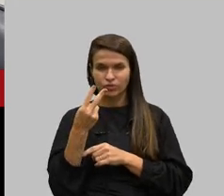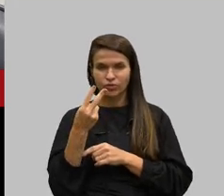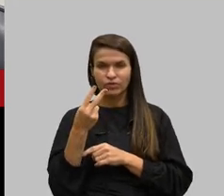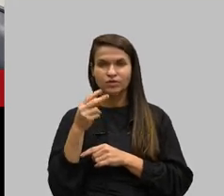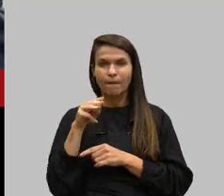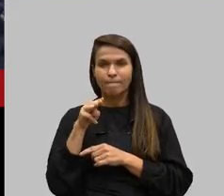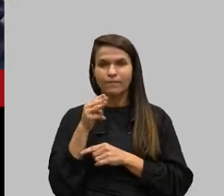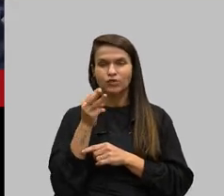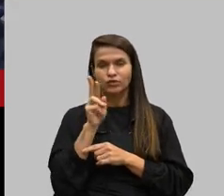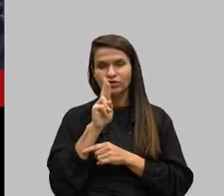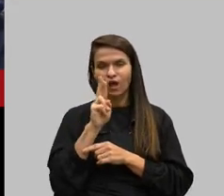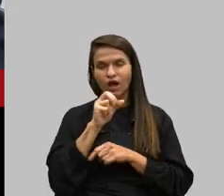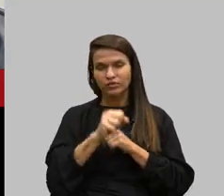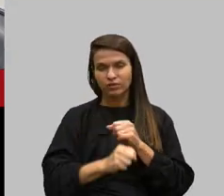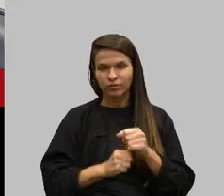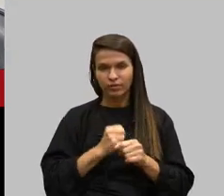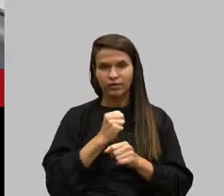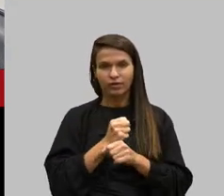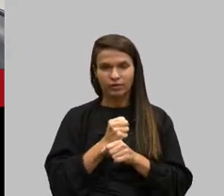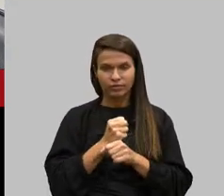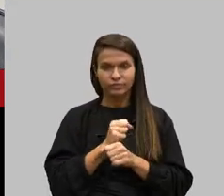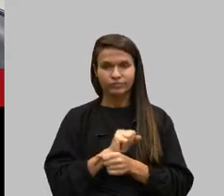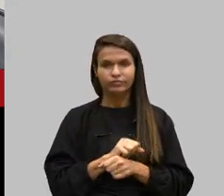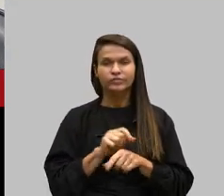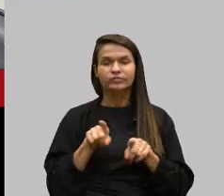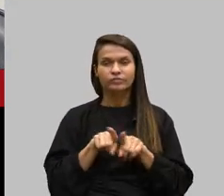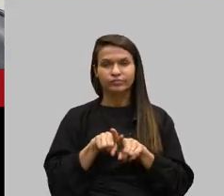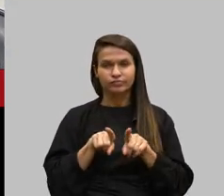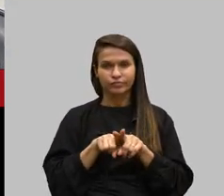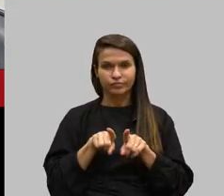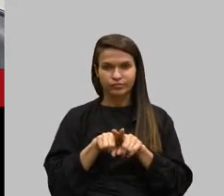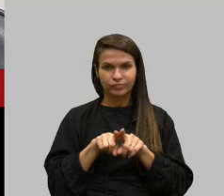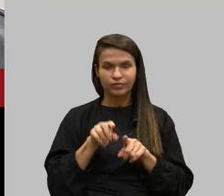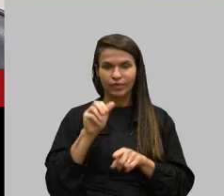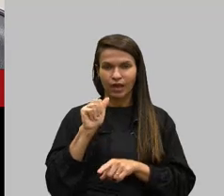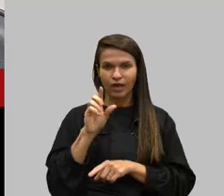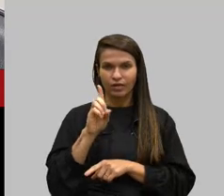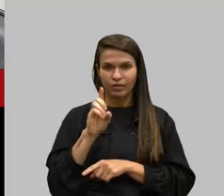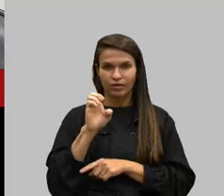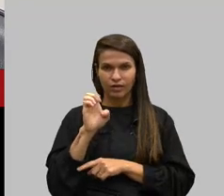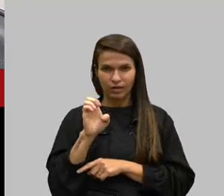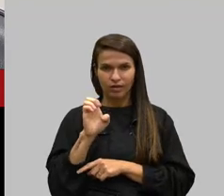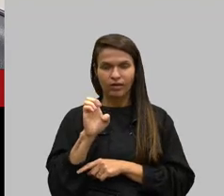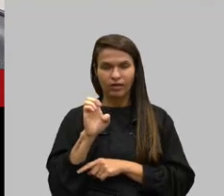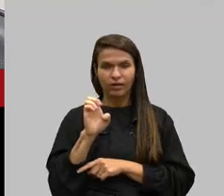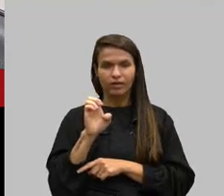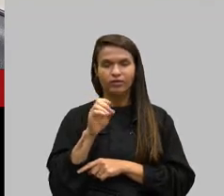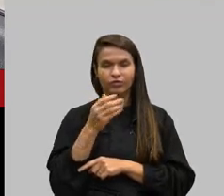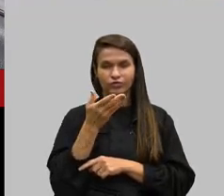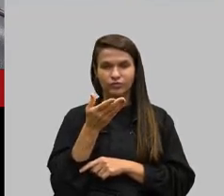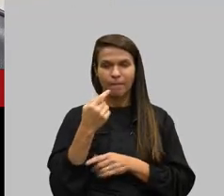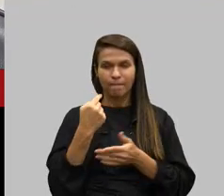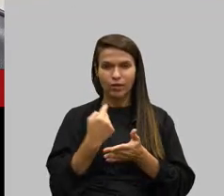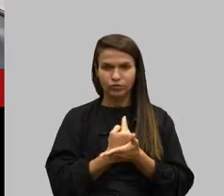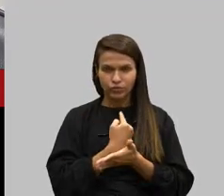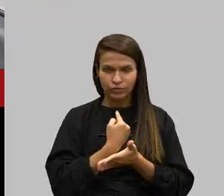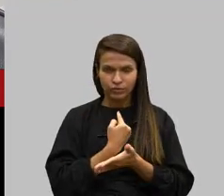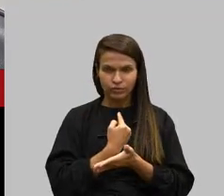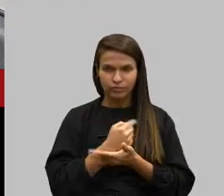deais ao ano então Além disso tem a questão da ADE que vossa excelência me